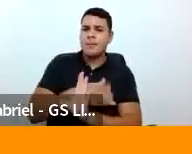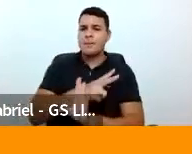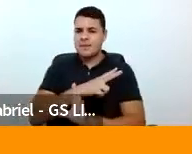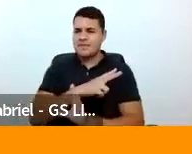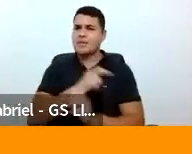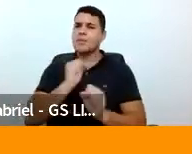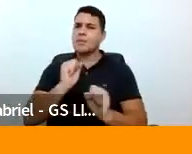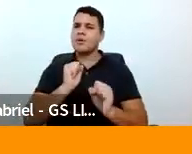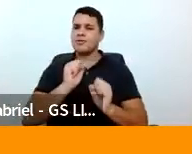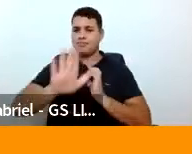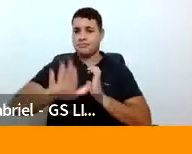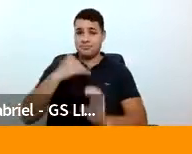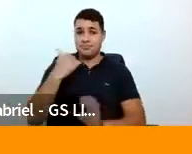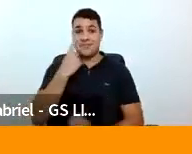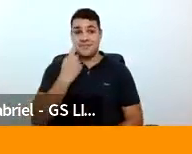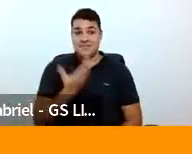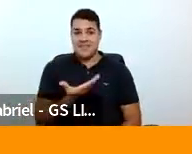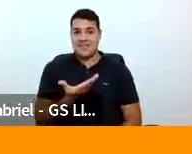e-mail